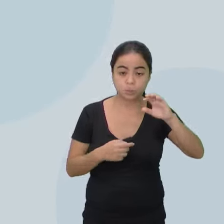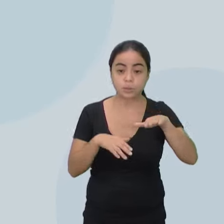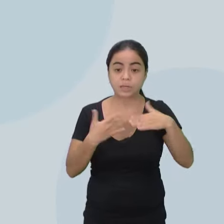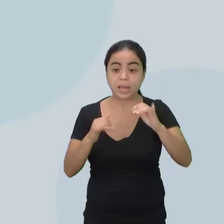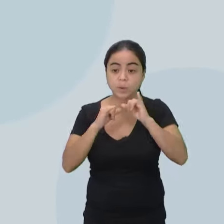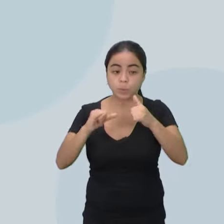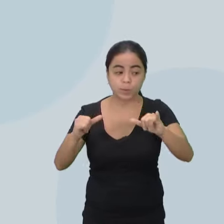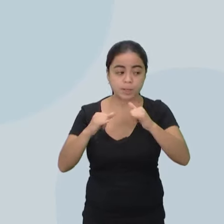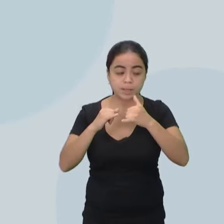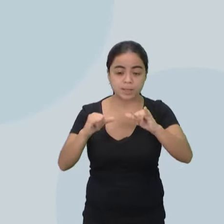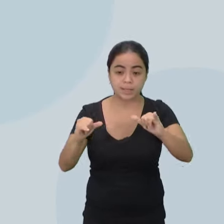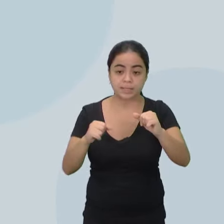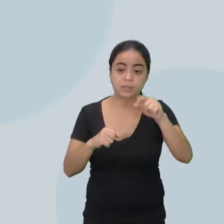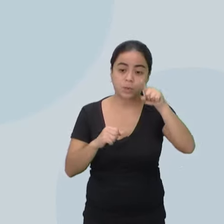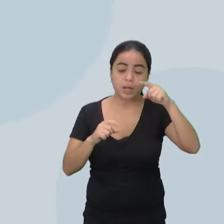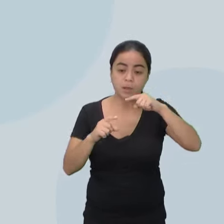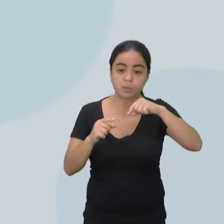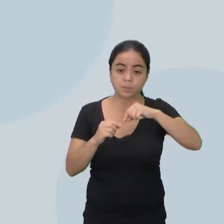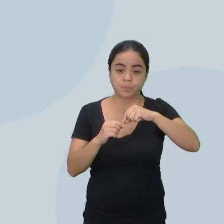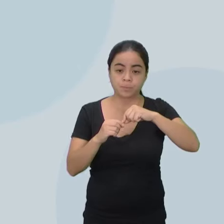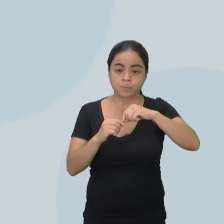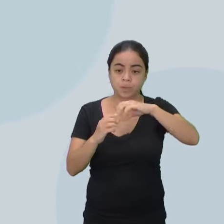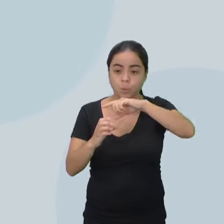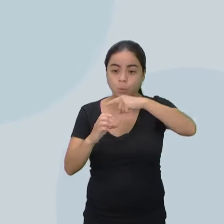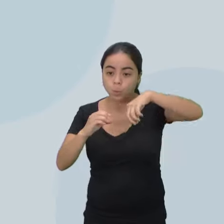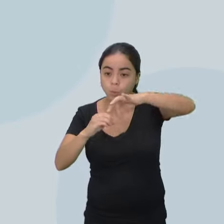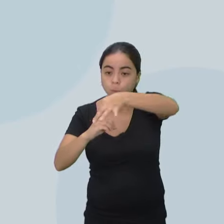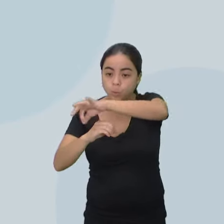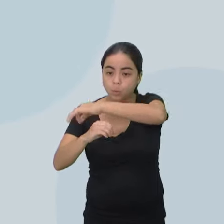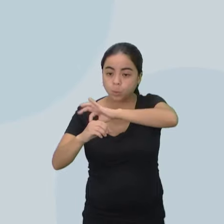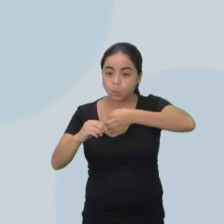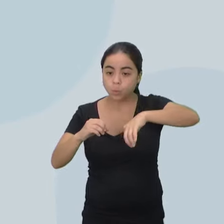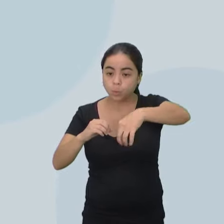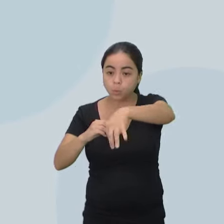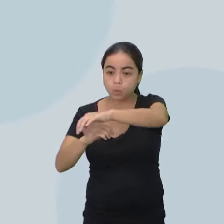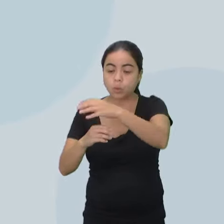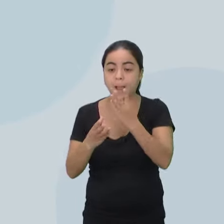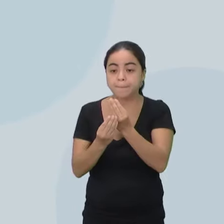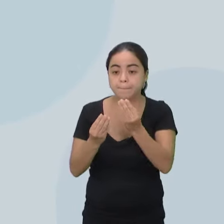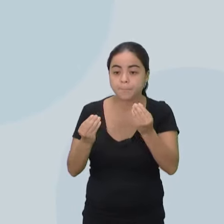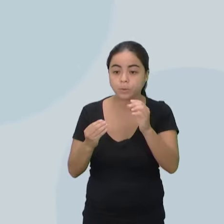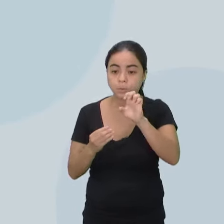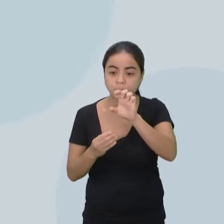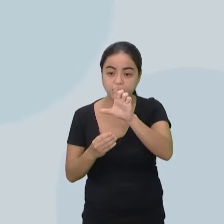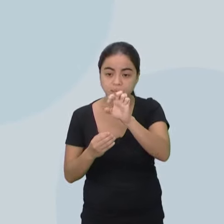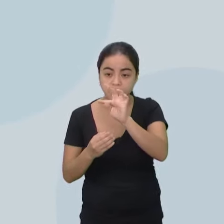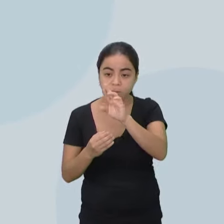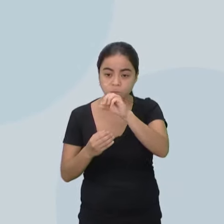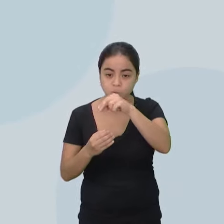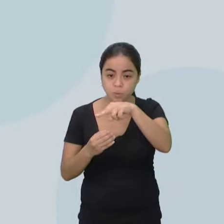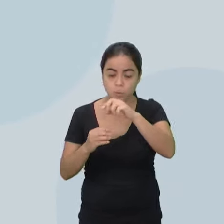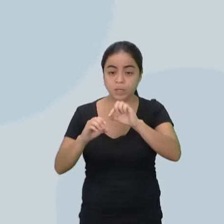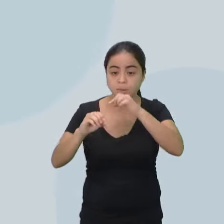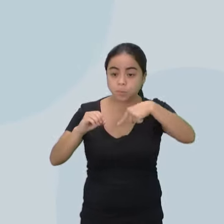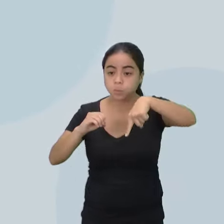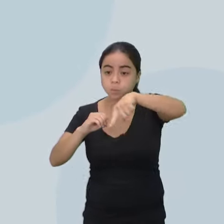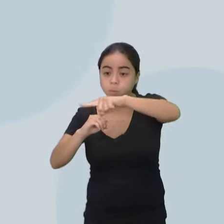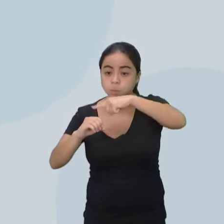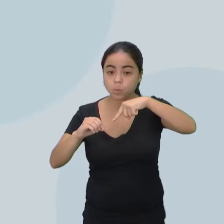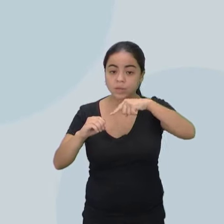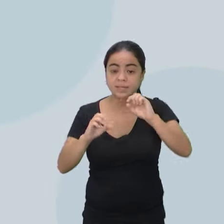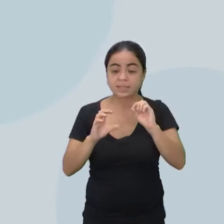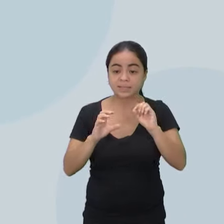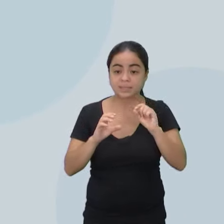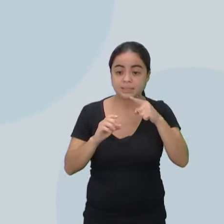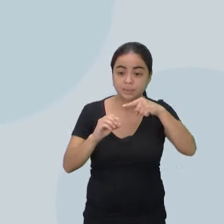elétrico é a região em torno de um corpo que está com falta ou sobra de elétron, né? E ele tem um sentido aqui, neste caso, é sempre